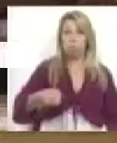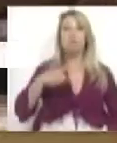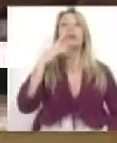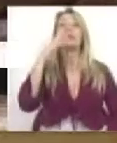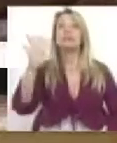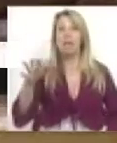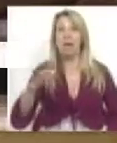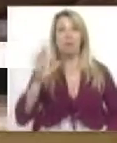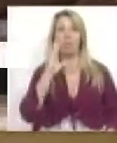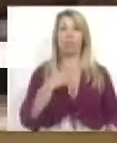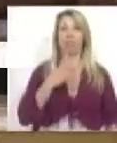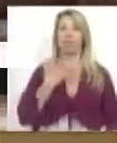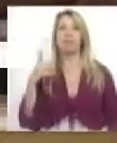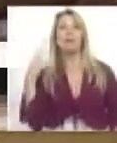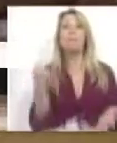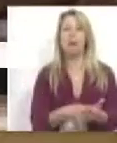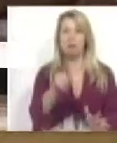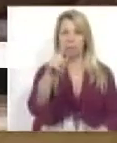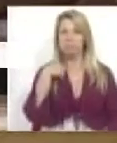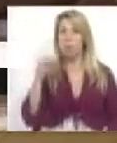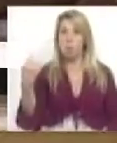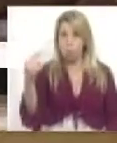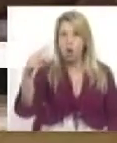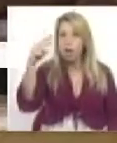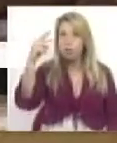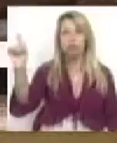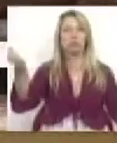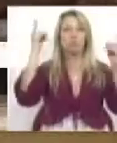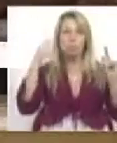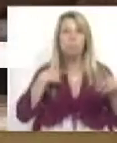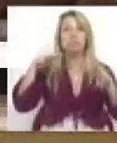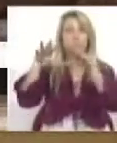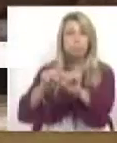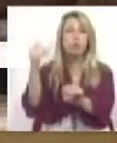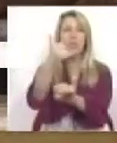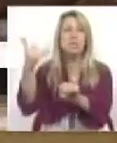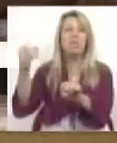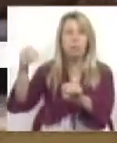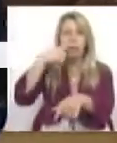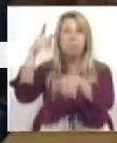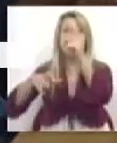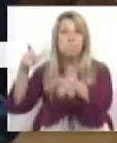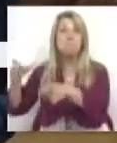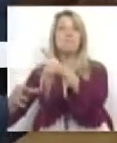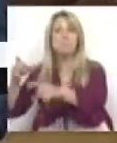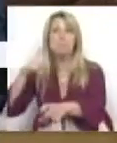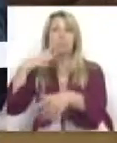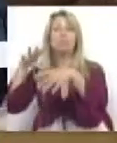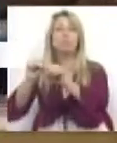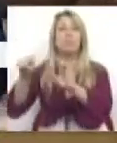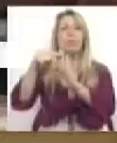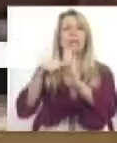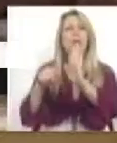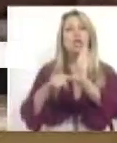nos esquecemos, senhores deputados, dos 220 portugueses apanhados em esquemas na Suíça e que constam de uma lista a que o presidente